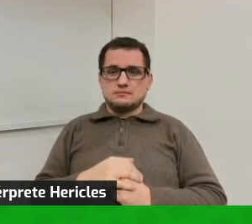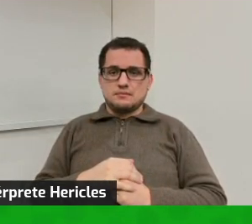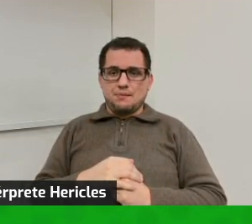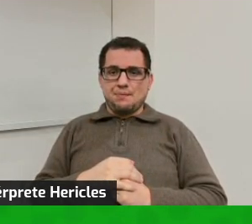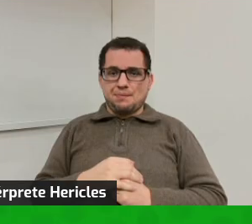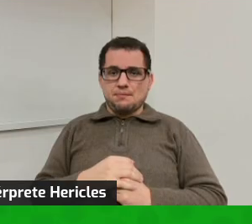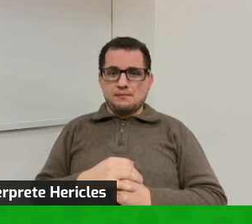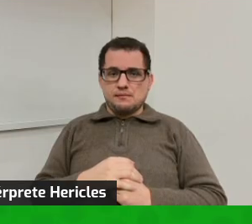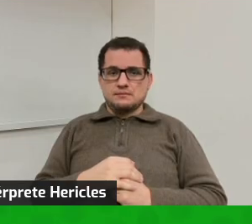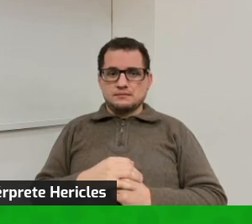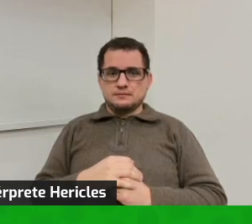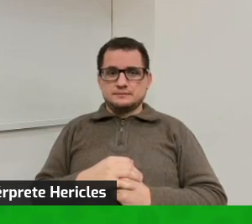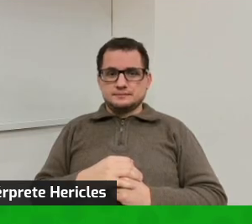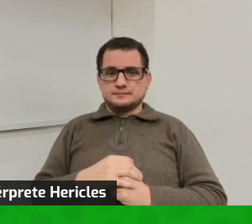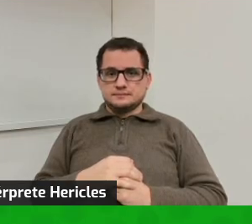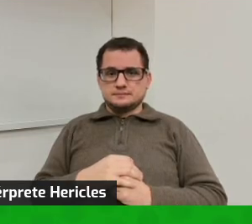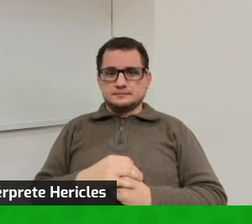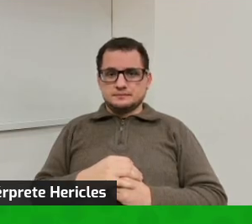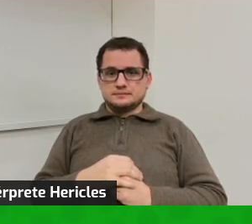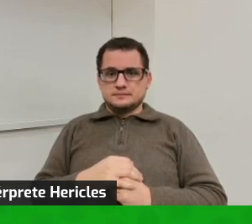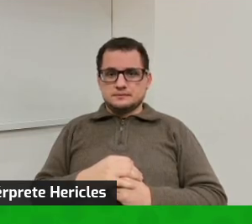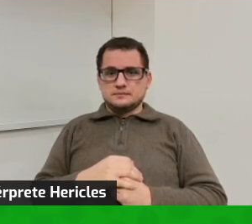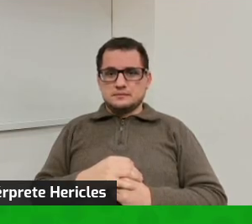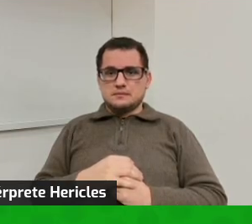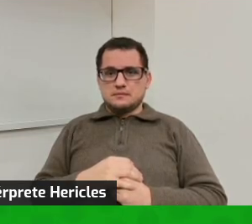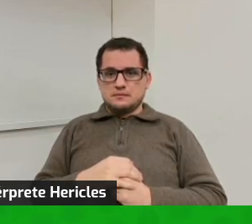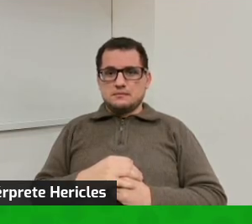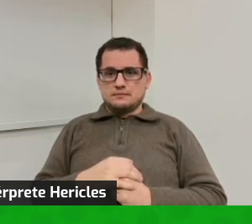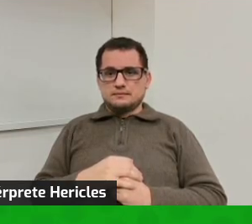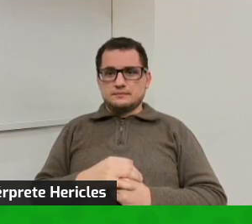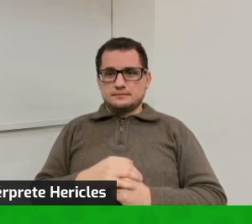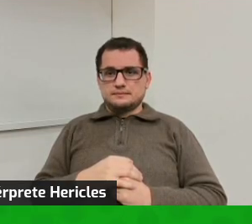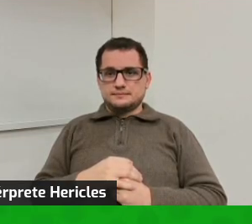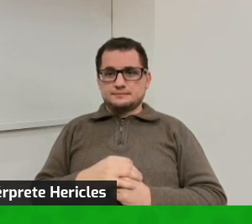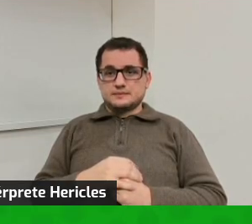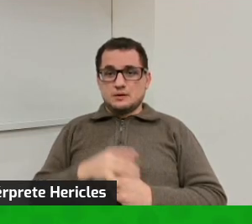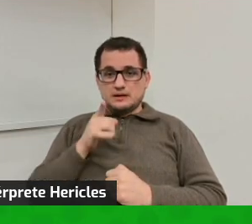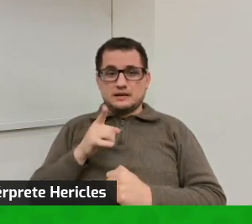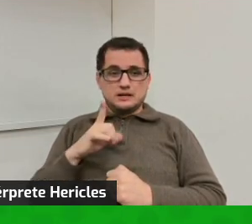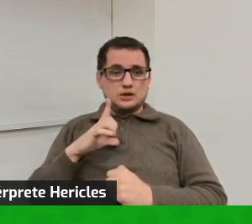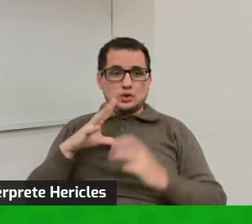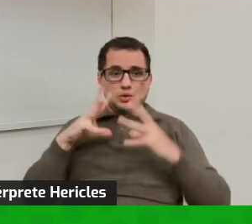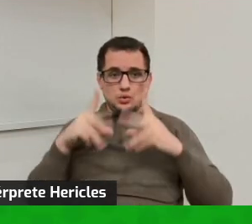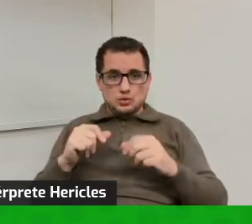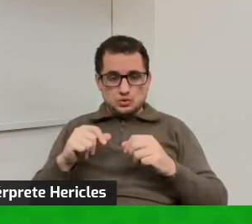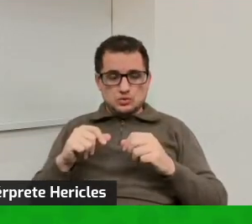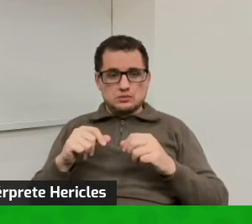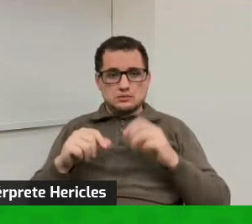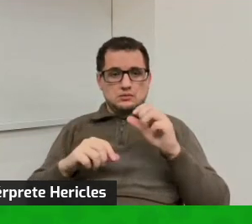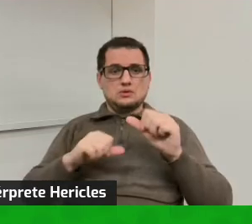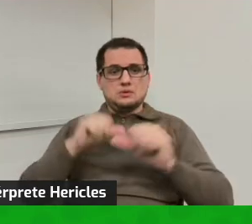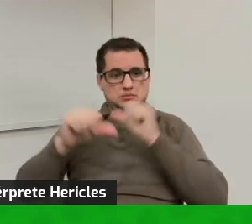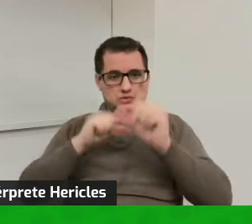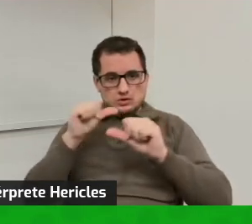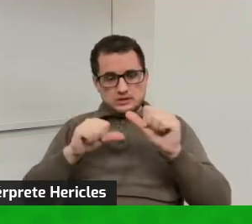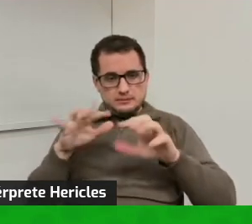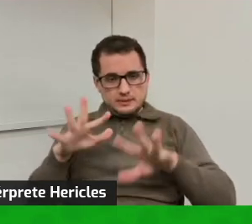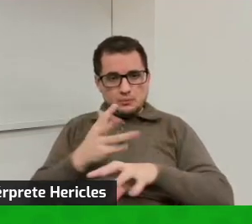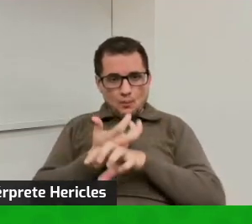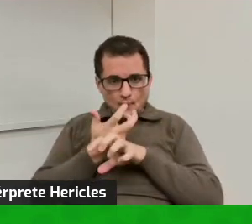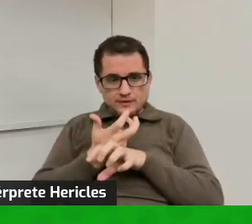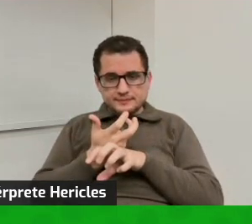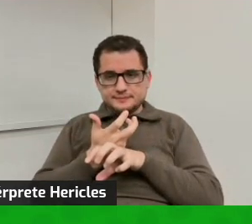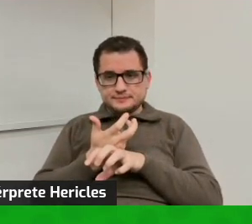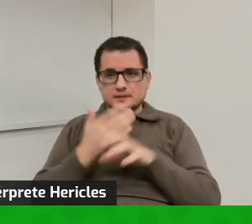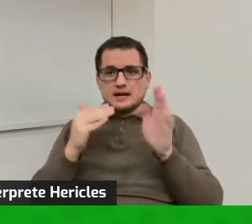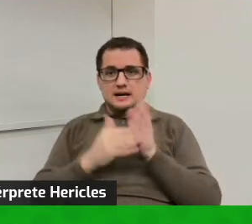assim por diante. Aqui já chegou no lugar que está vazio, então ele está substituindo tudo por um vazio. Então até o 15, tudo certinho. Ah,